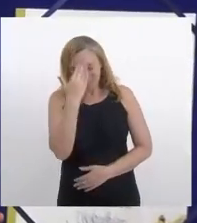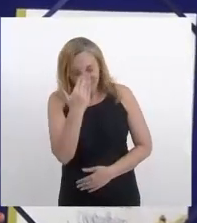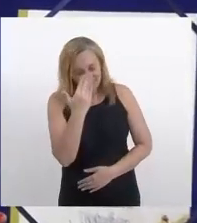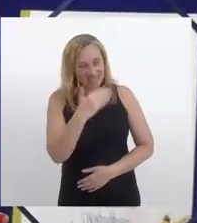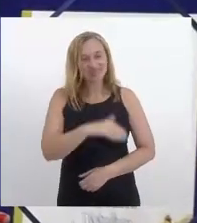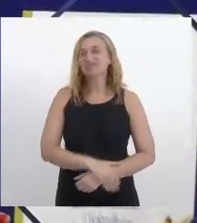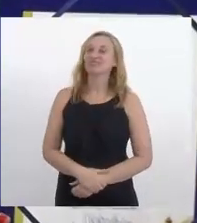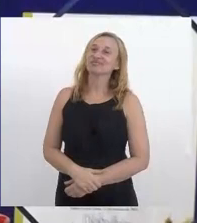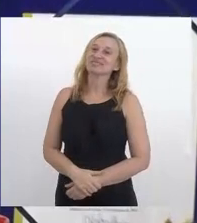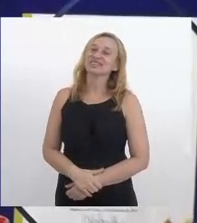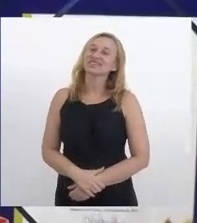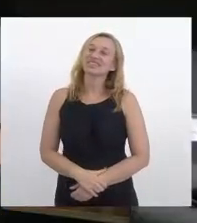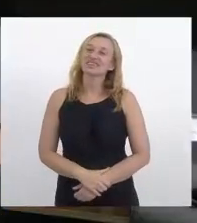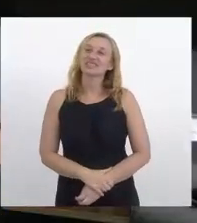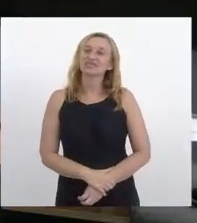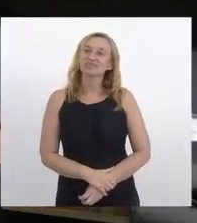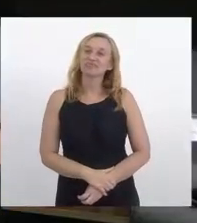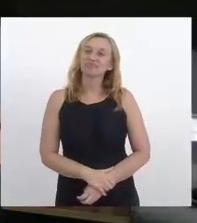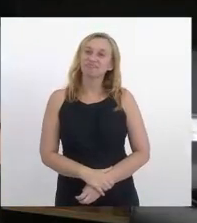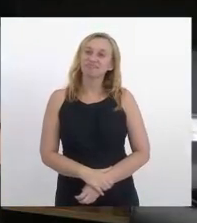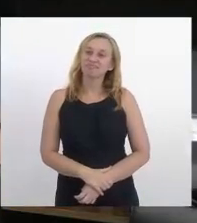Obrigado.